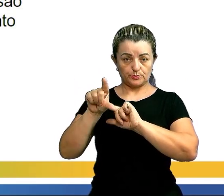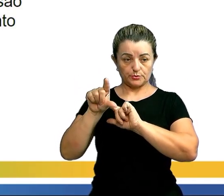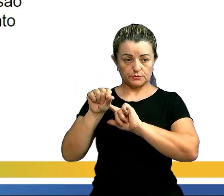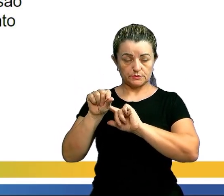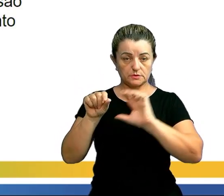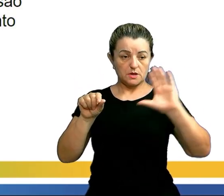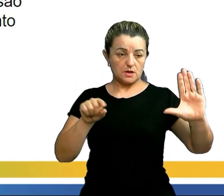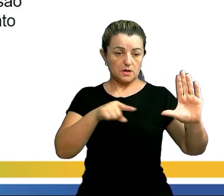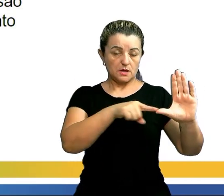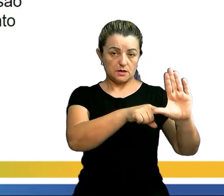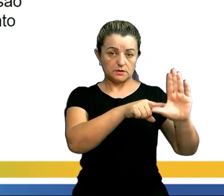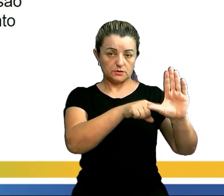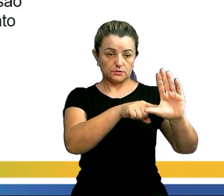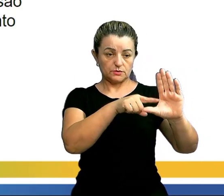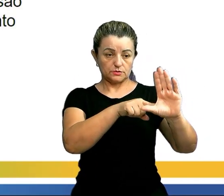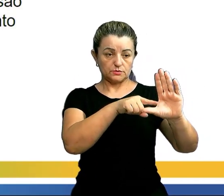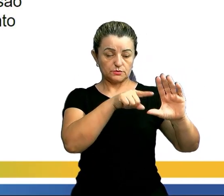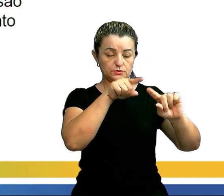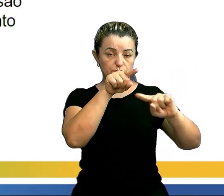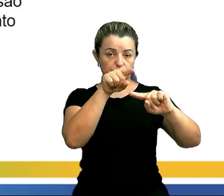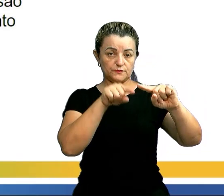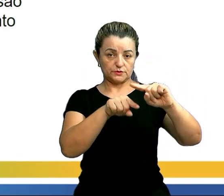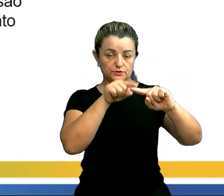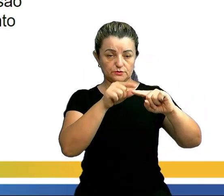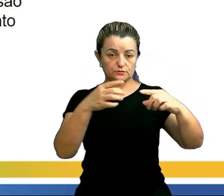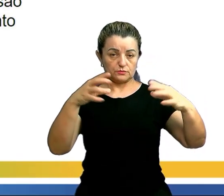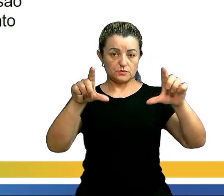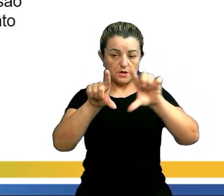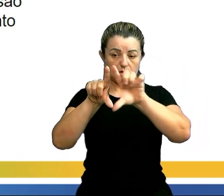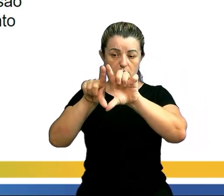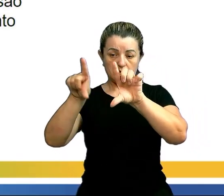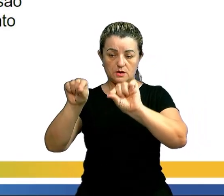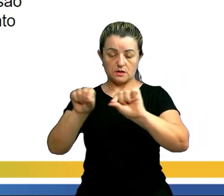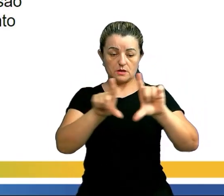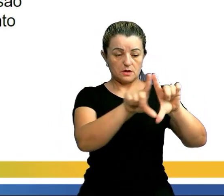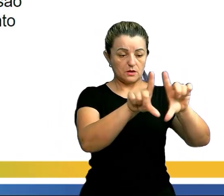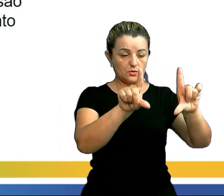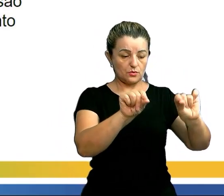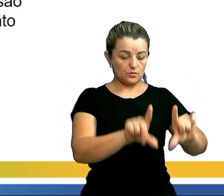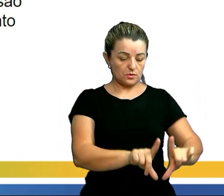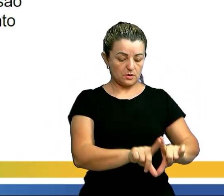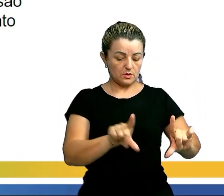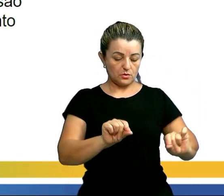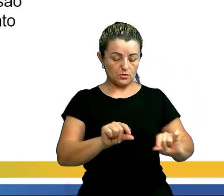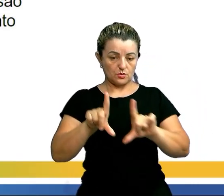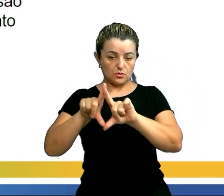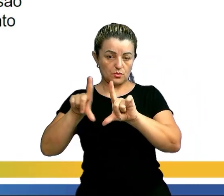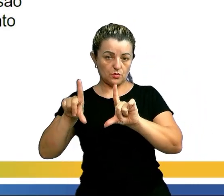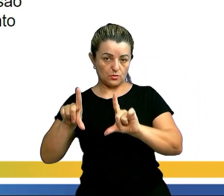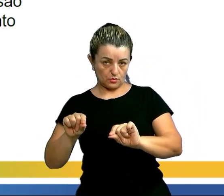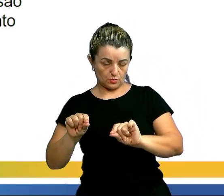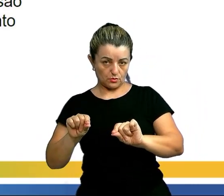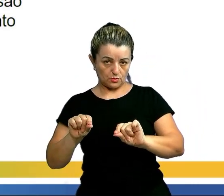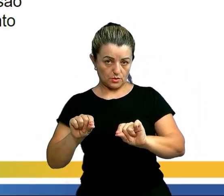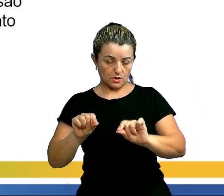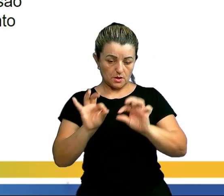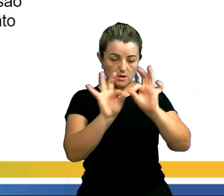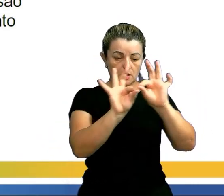um quadrado dividido em 4 quadrados, que mede 50 por 50. E aqui está dizendo, ó, que o